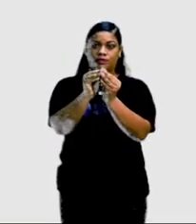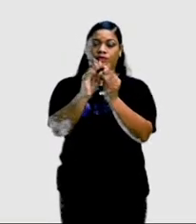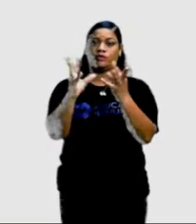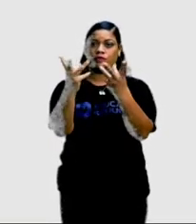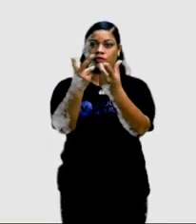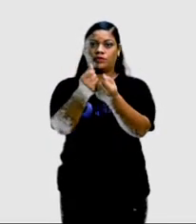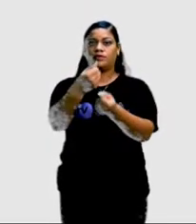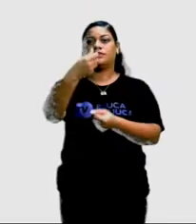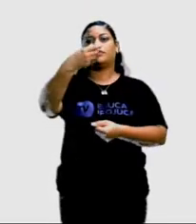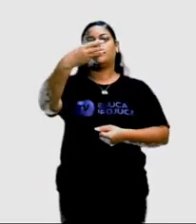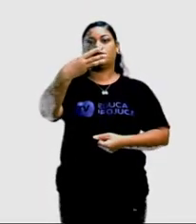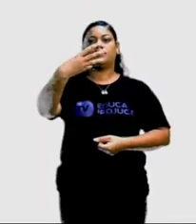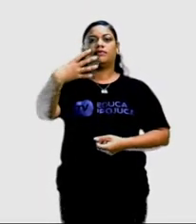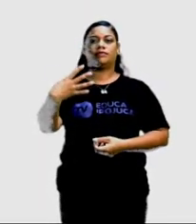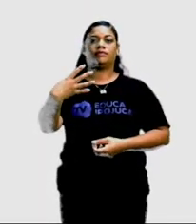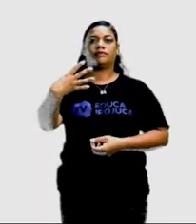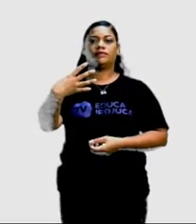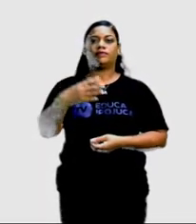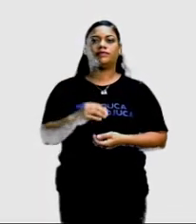34.